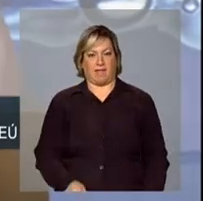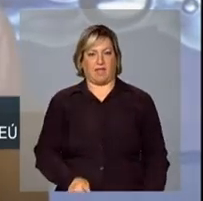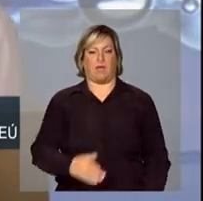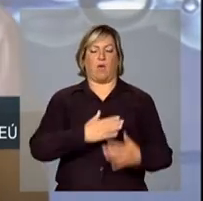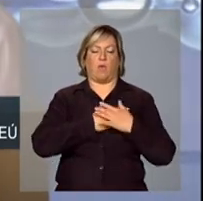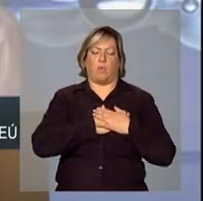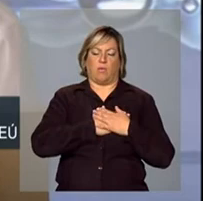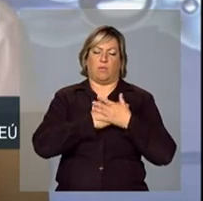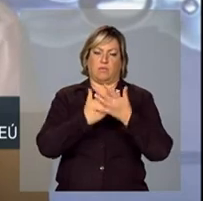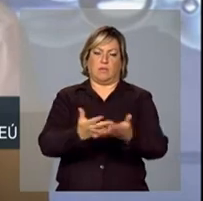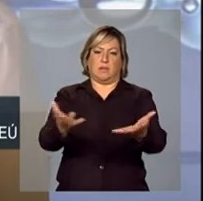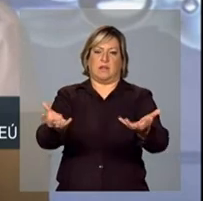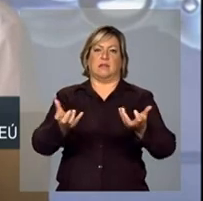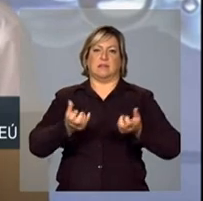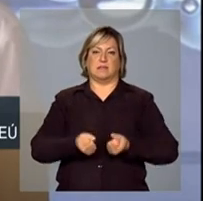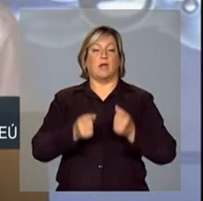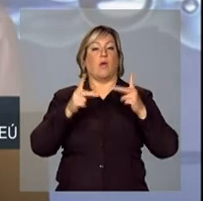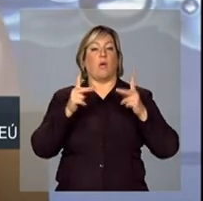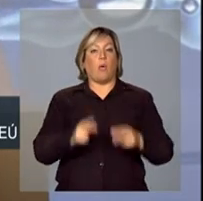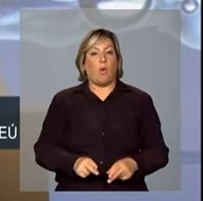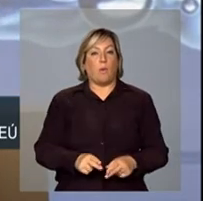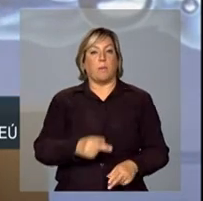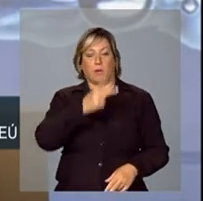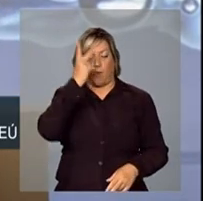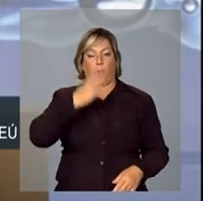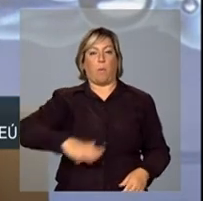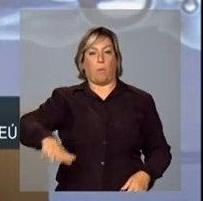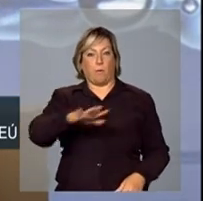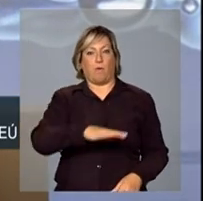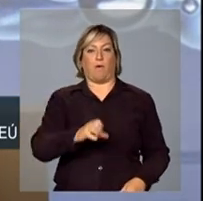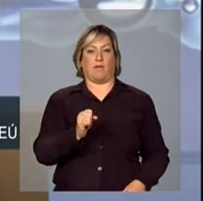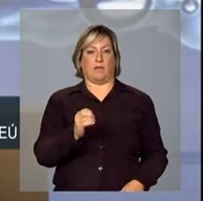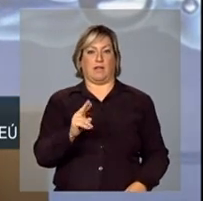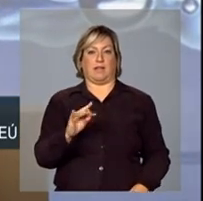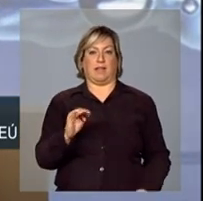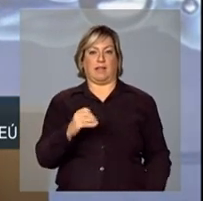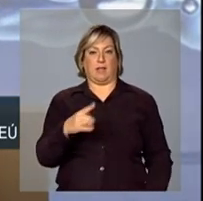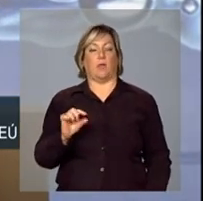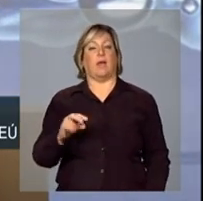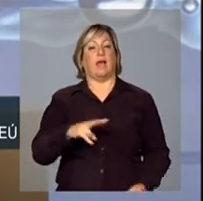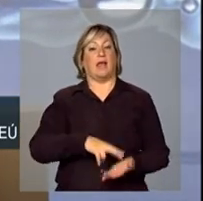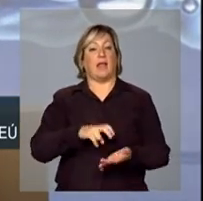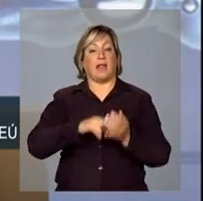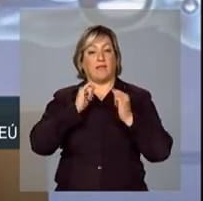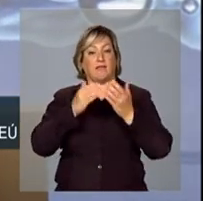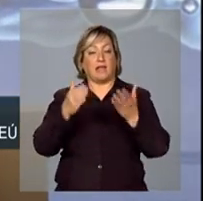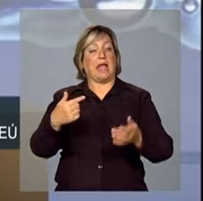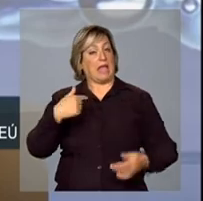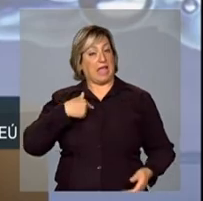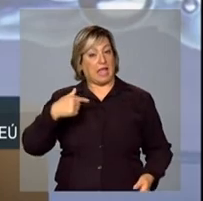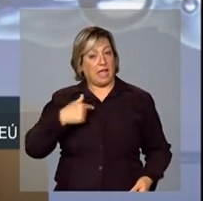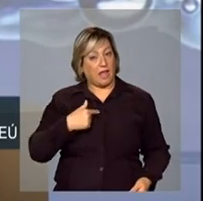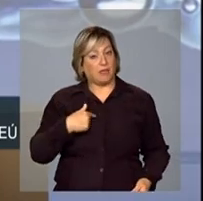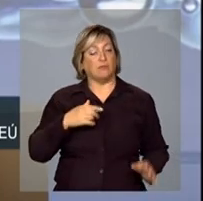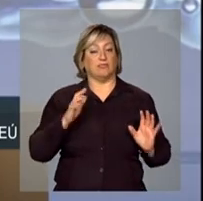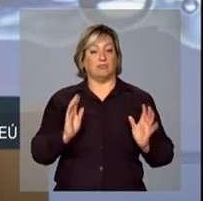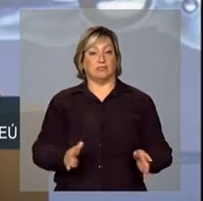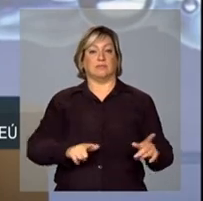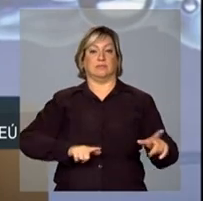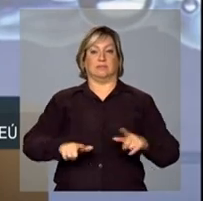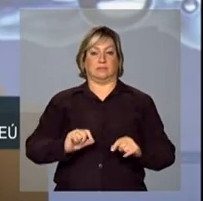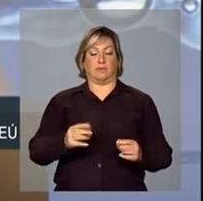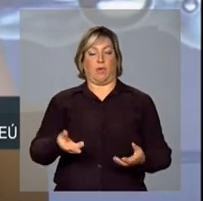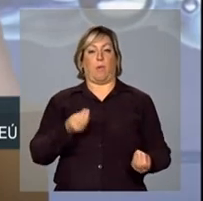e acolhedor, como é a gente sertaneja. Tenho a alegria de lhe dizer que fui governador